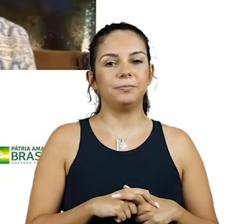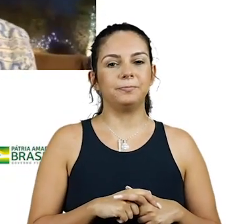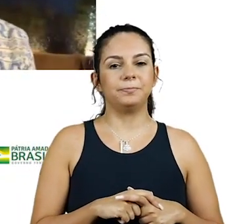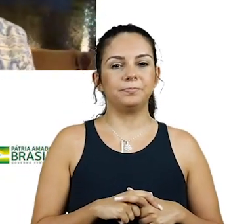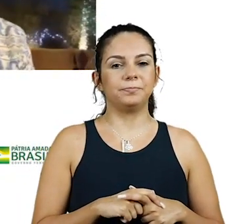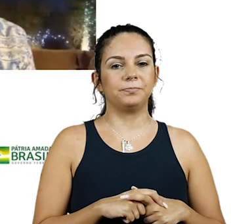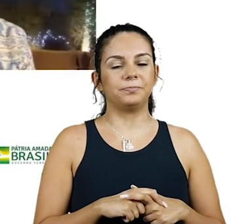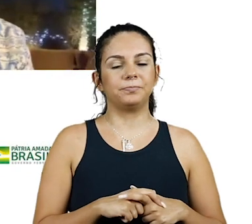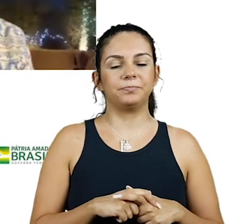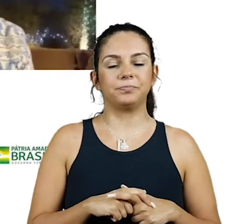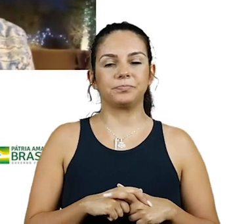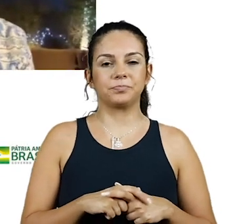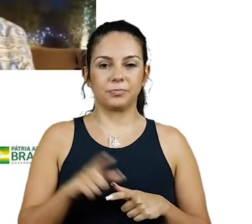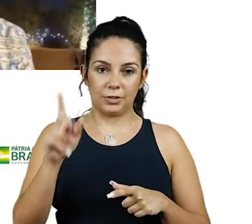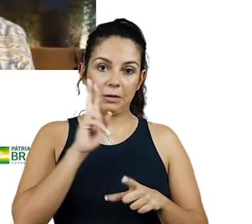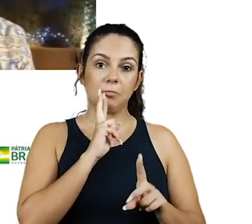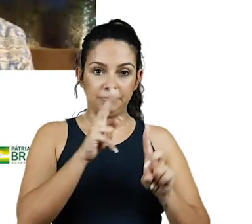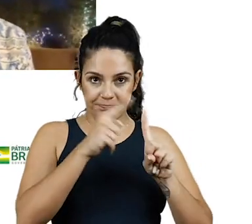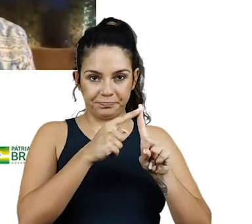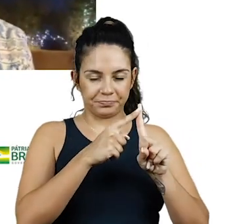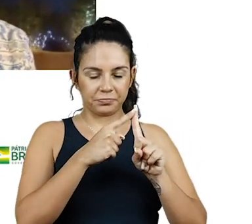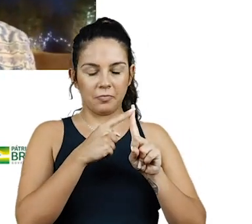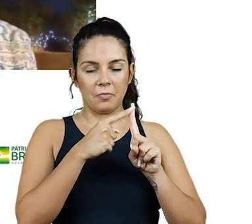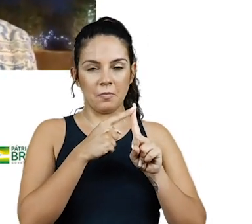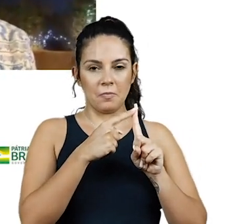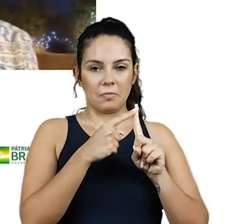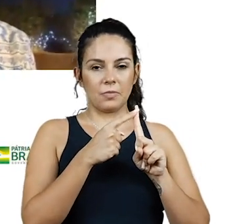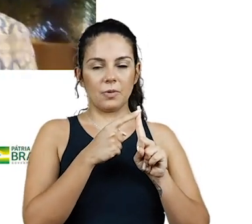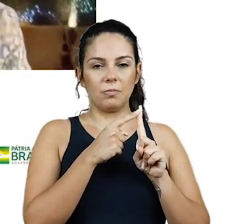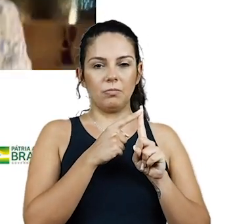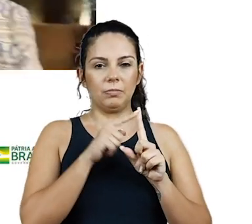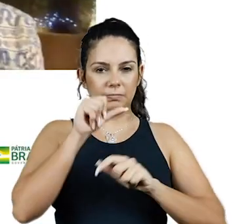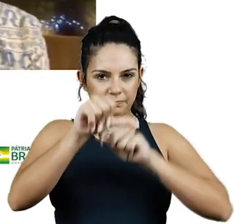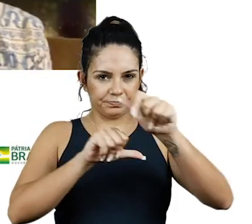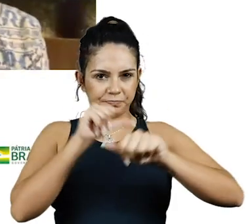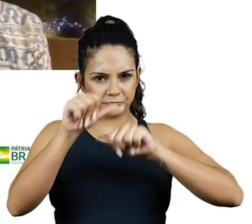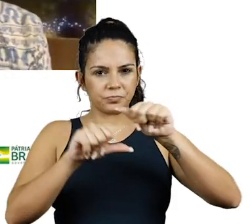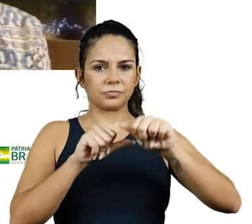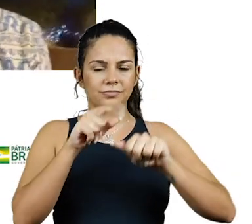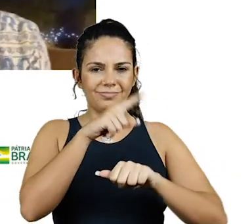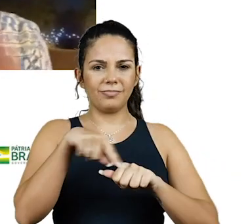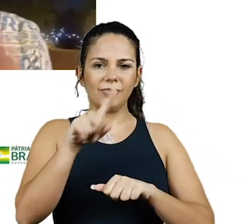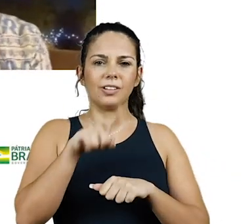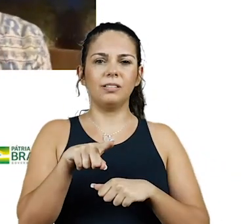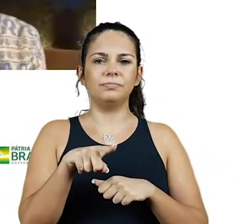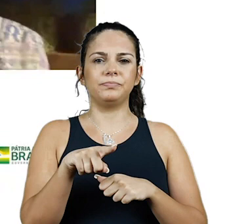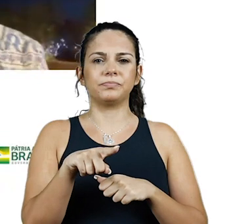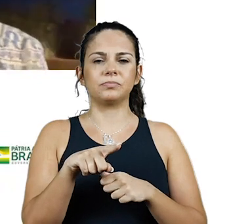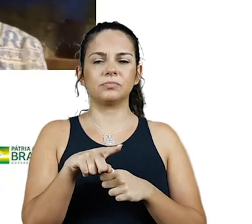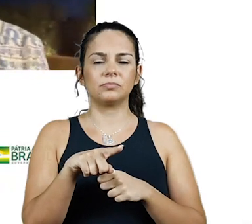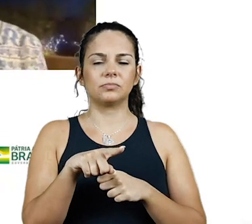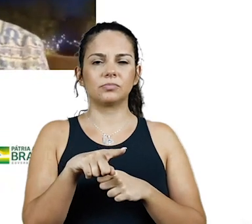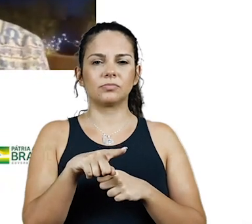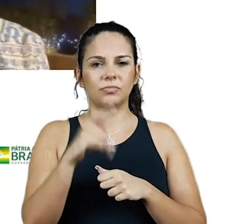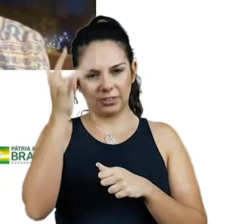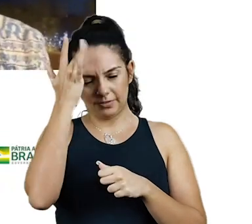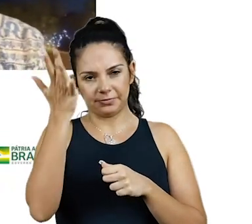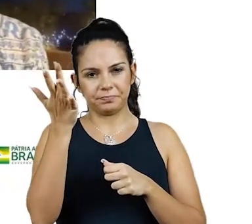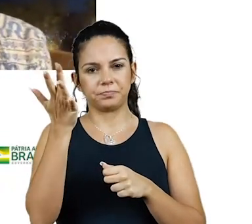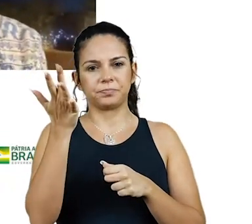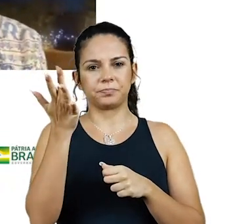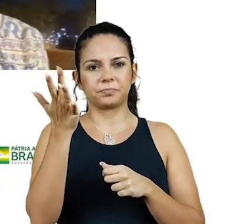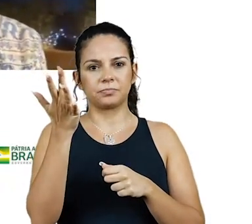Sim. Cara, o Afonso, juro que eu acho que essa mudança radical, ela foi até, de certa maneira,